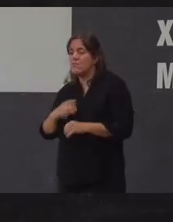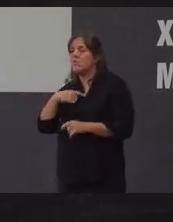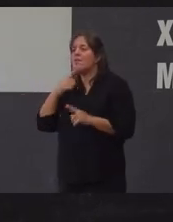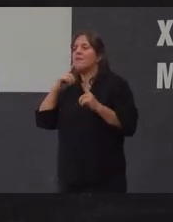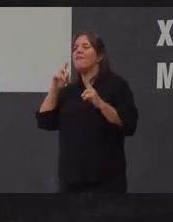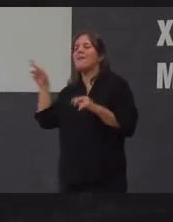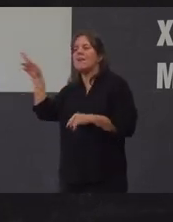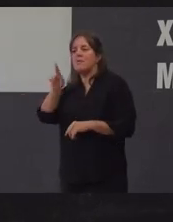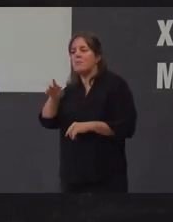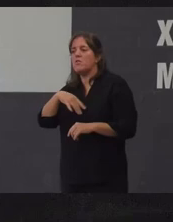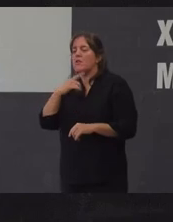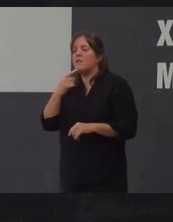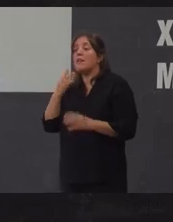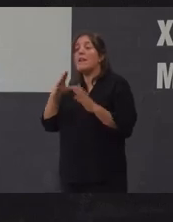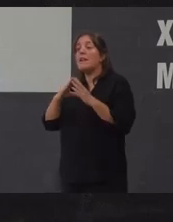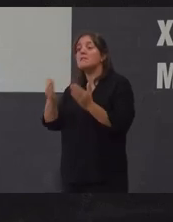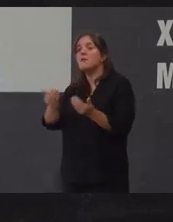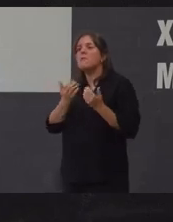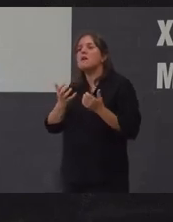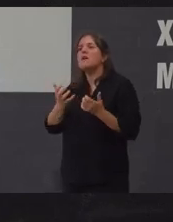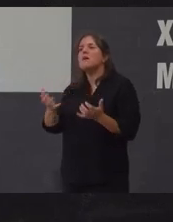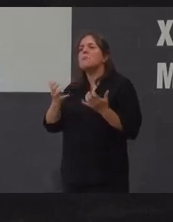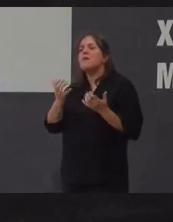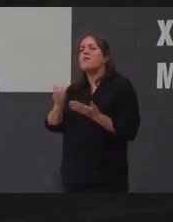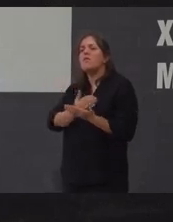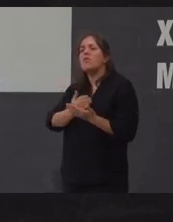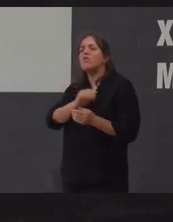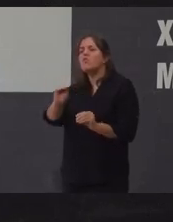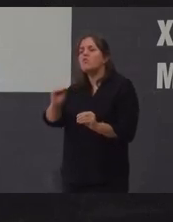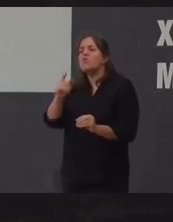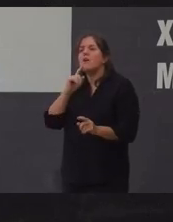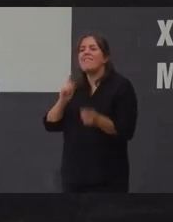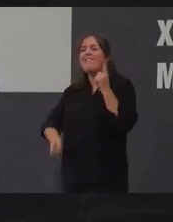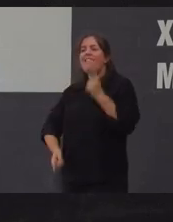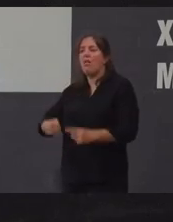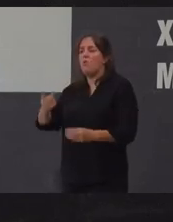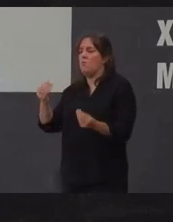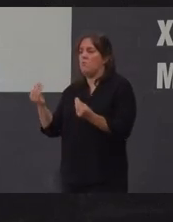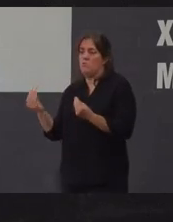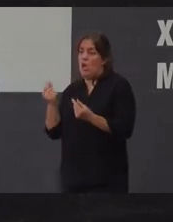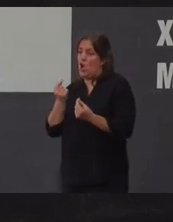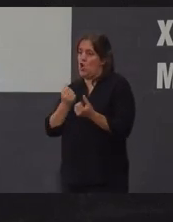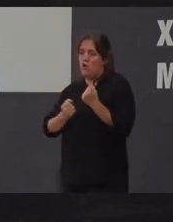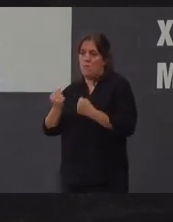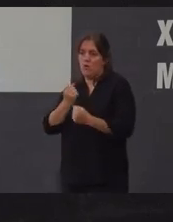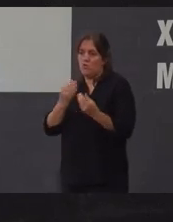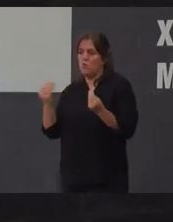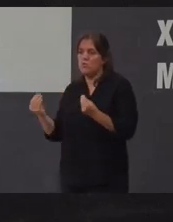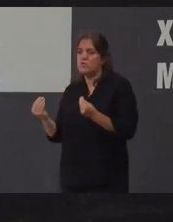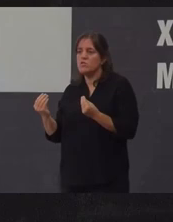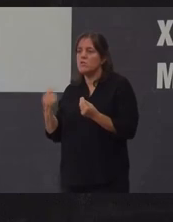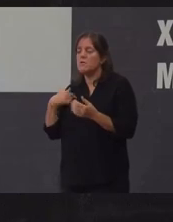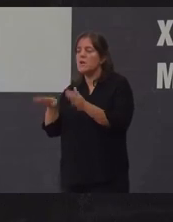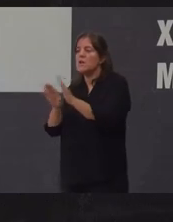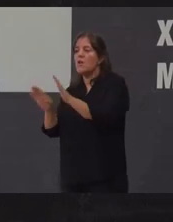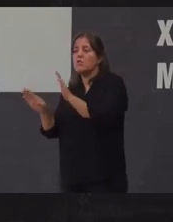insisto, os beneficios da Igrexa durante a dictadura son moitos, económicos, pero é que